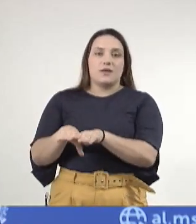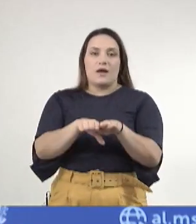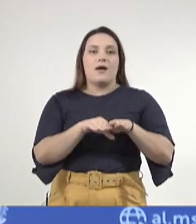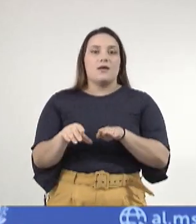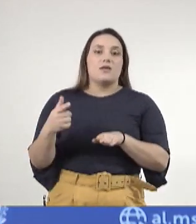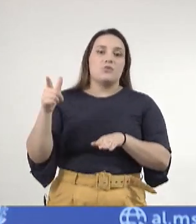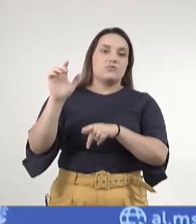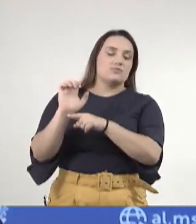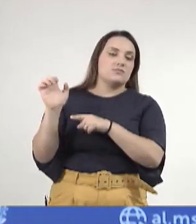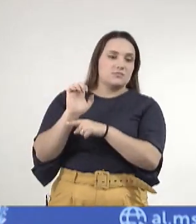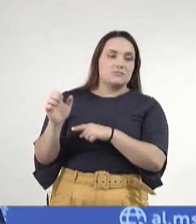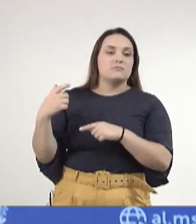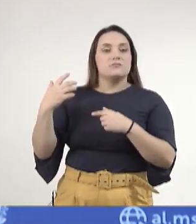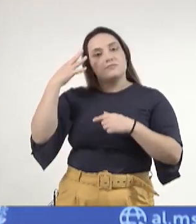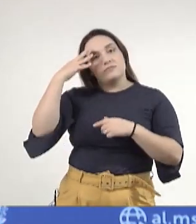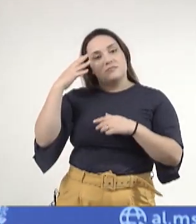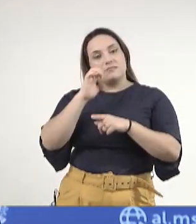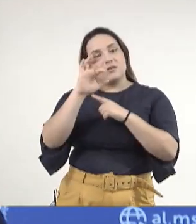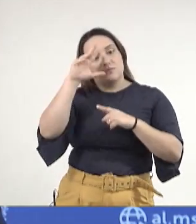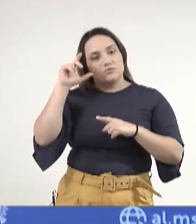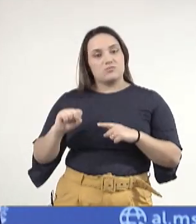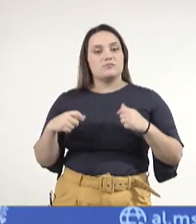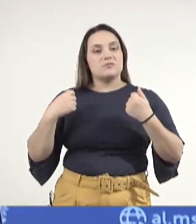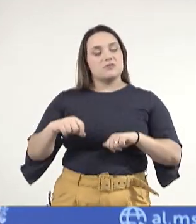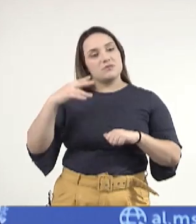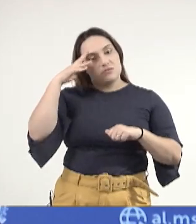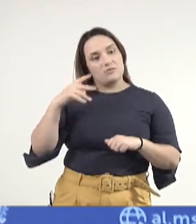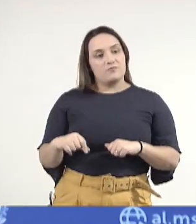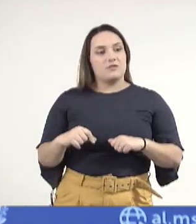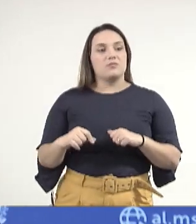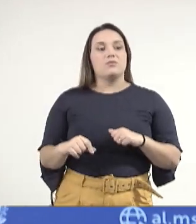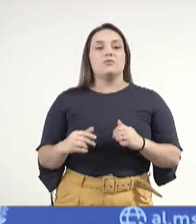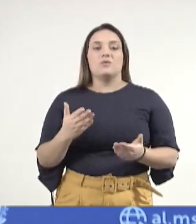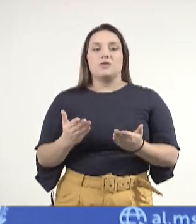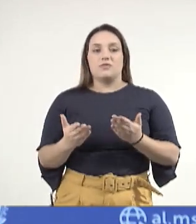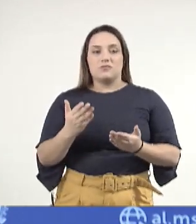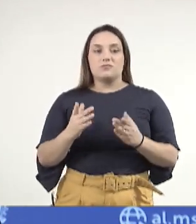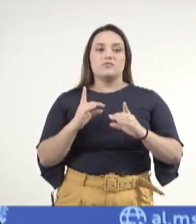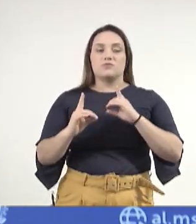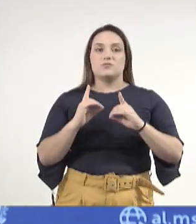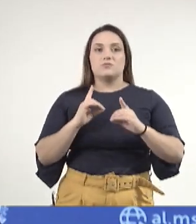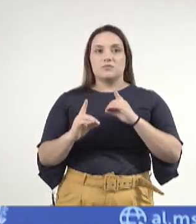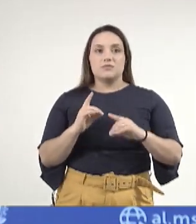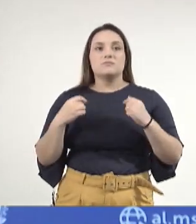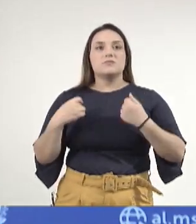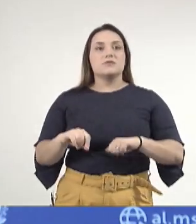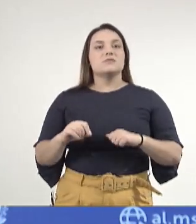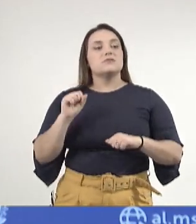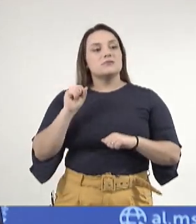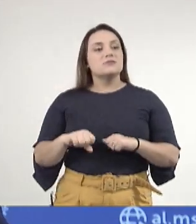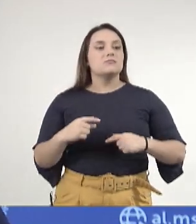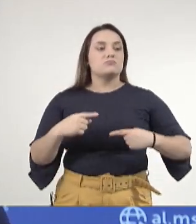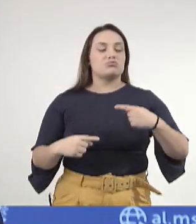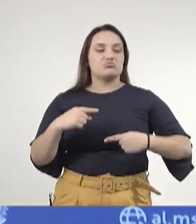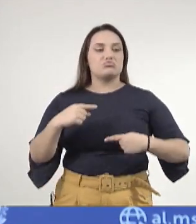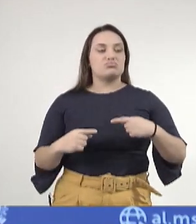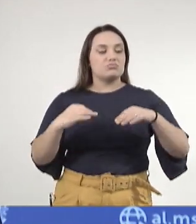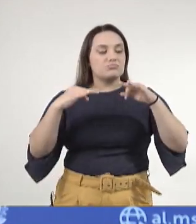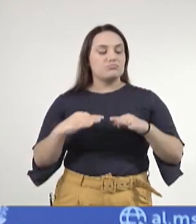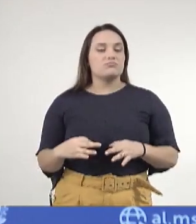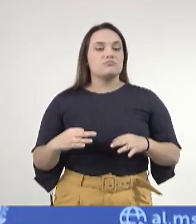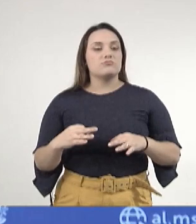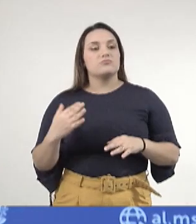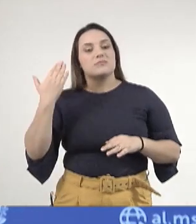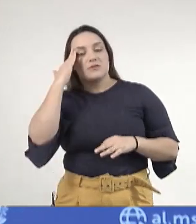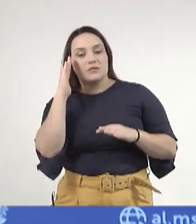Mato Grosso do Sul corrigir isso. Agora, nós vamos fazer com equilíbrio, nós vamos fazer com diálogo, nós vamos fazer com debate democrático, entendendo